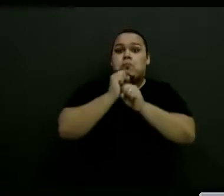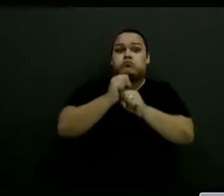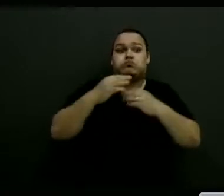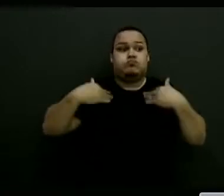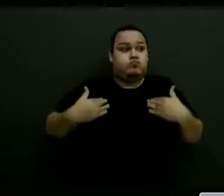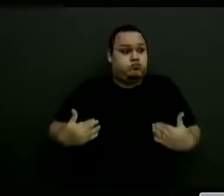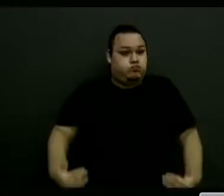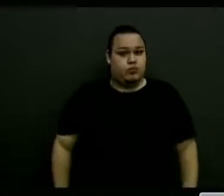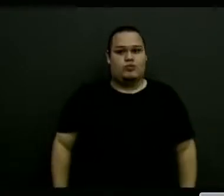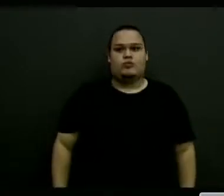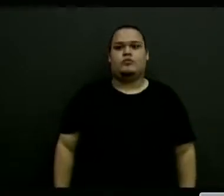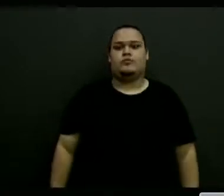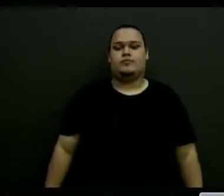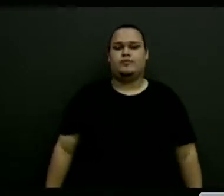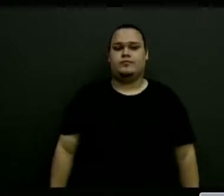capacidade,